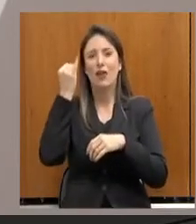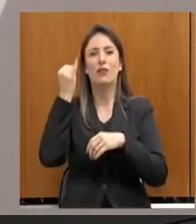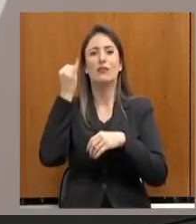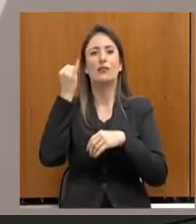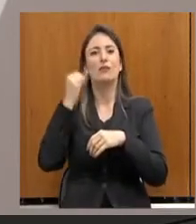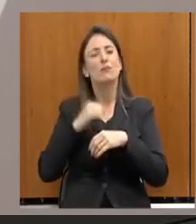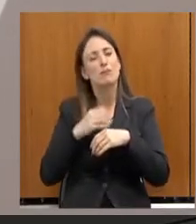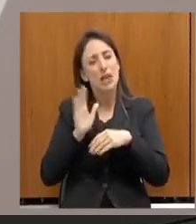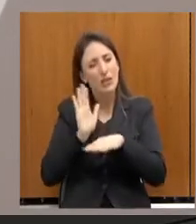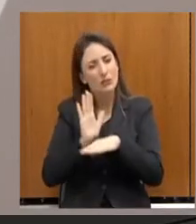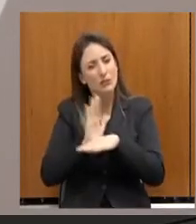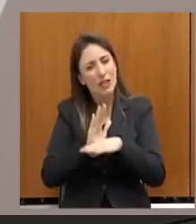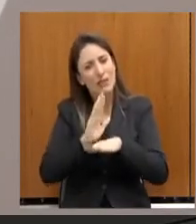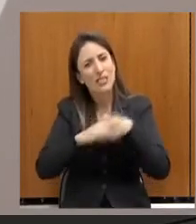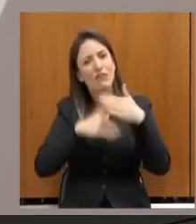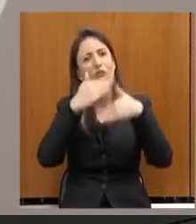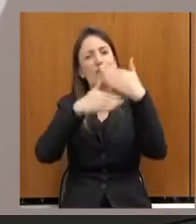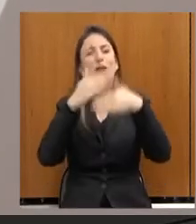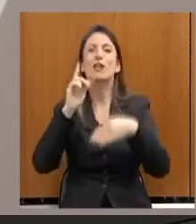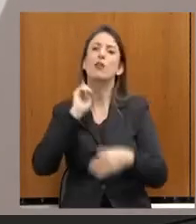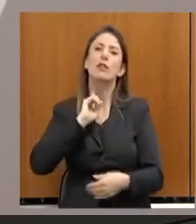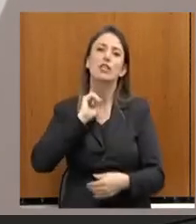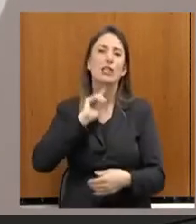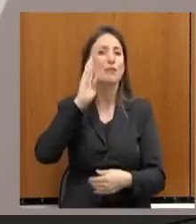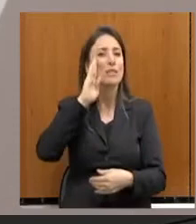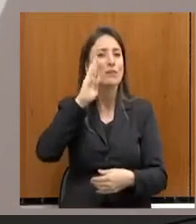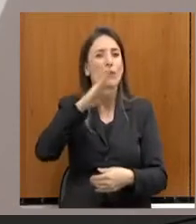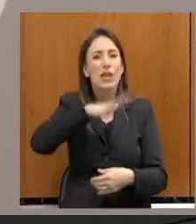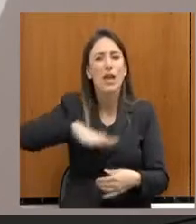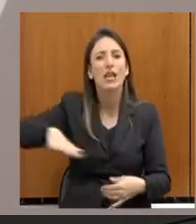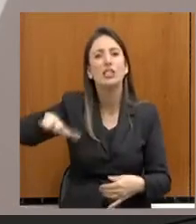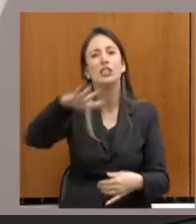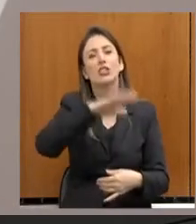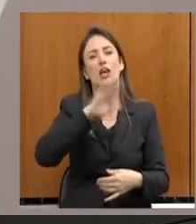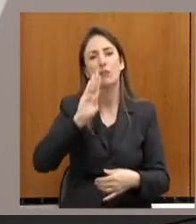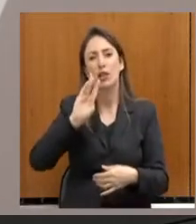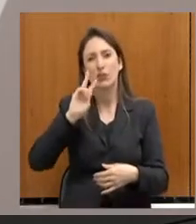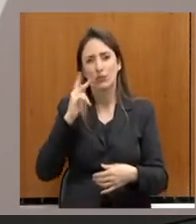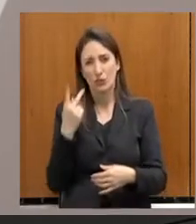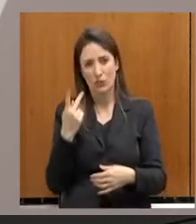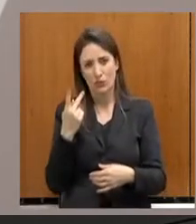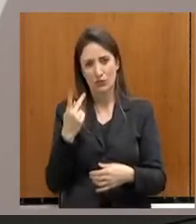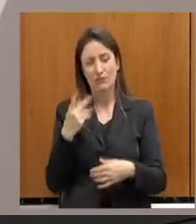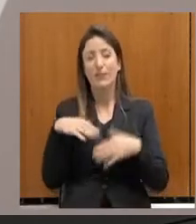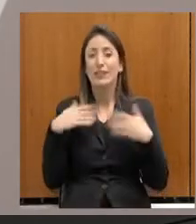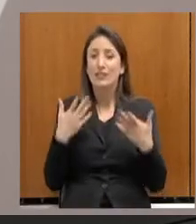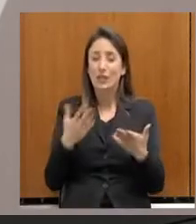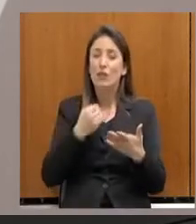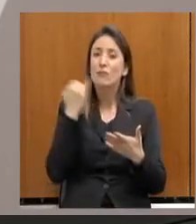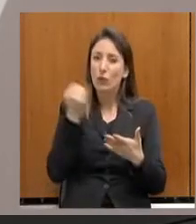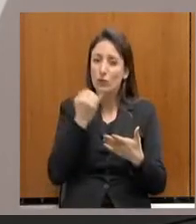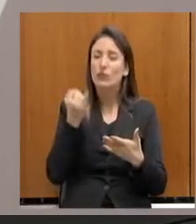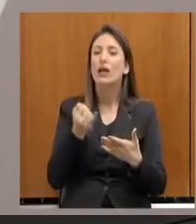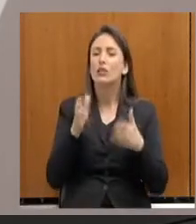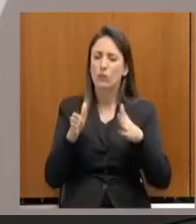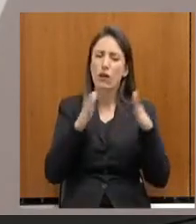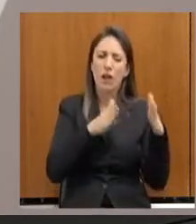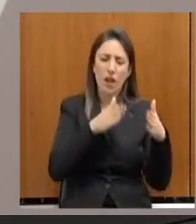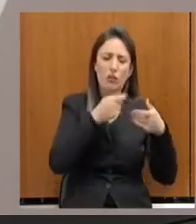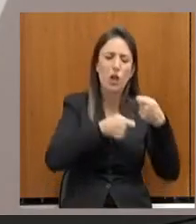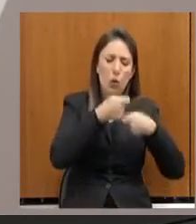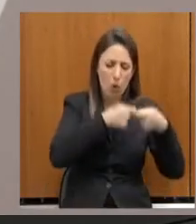de Minas Gerais e principalmente da região de Belo Horizonte então lado econômico pesa assim